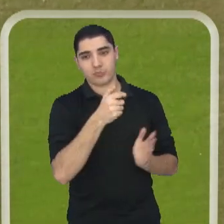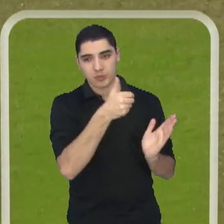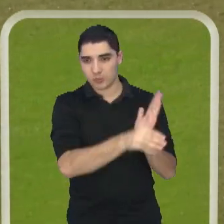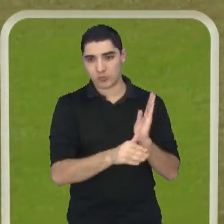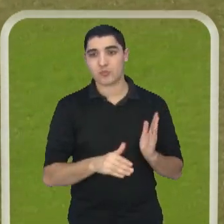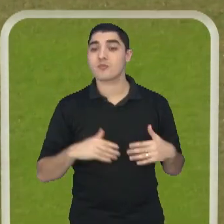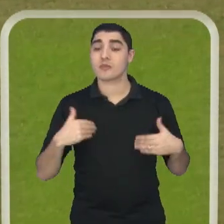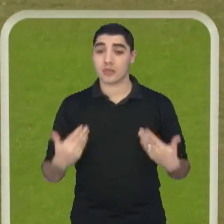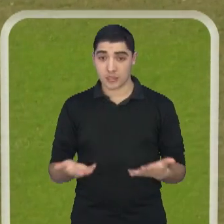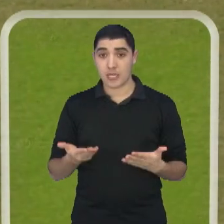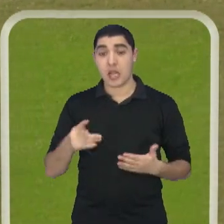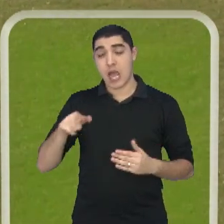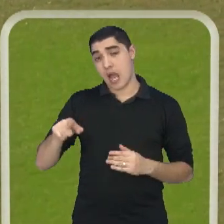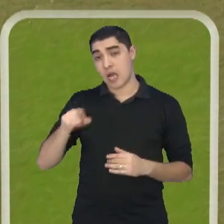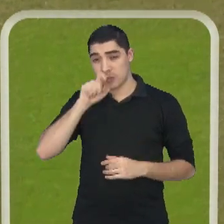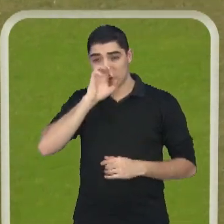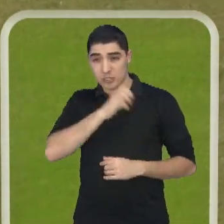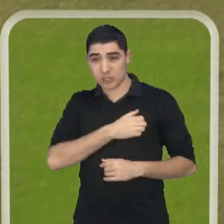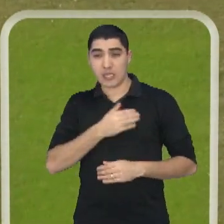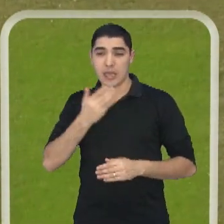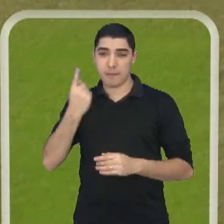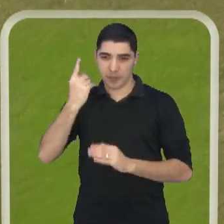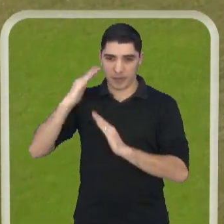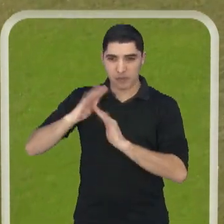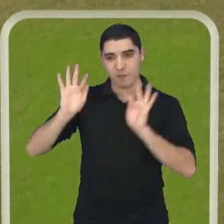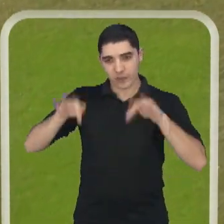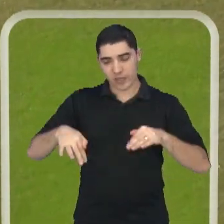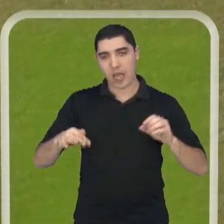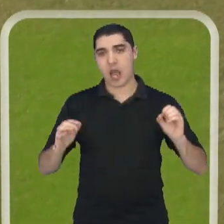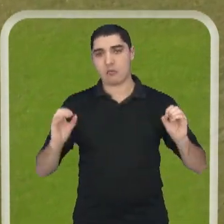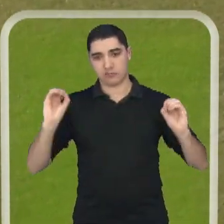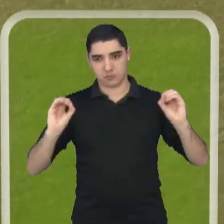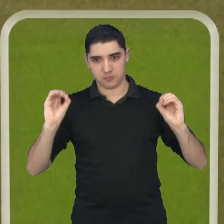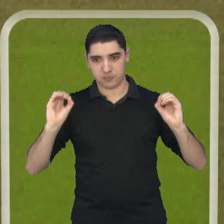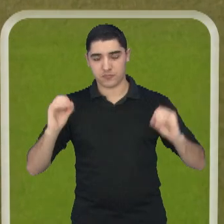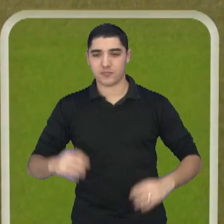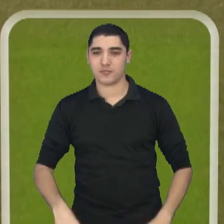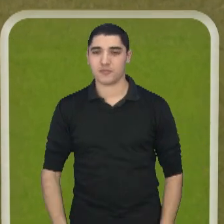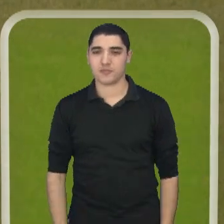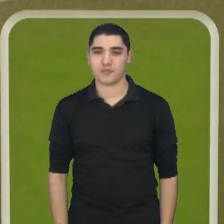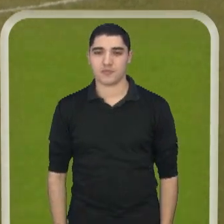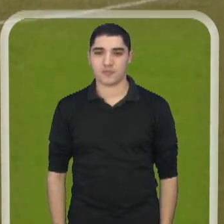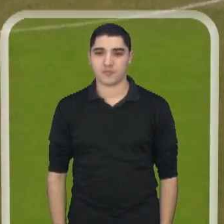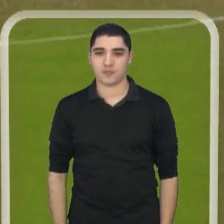com o São José com uma a menos em campo e 0-0 no placar.